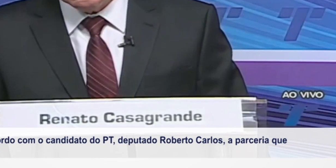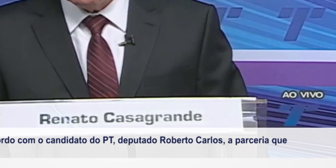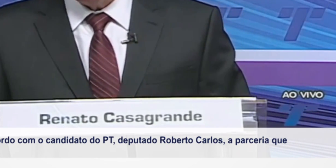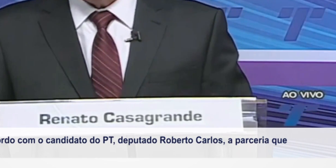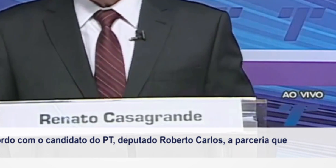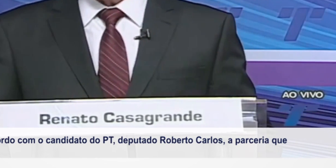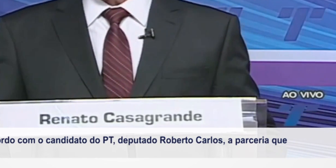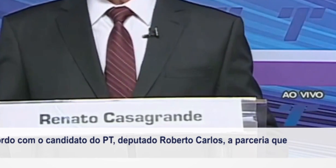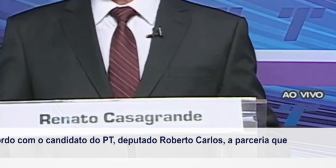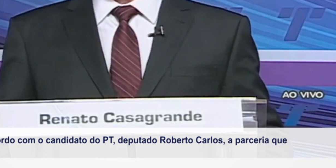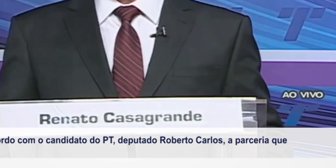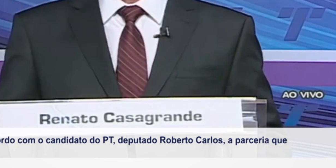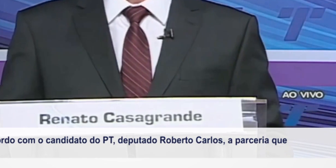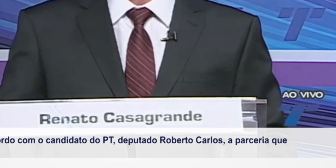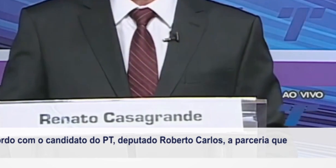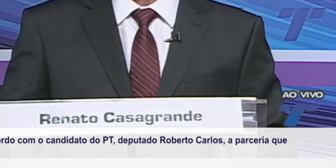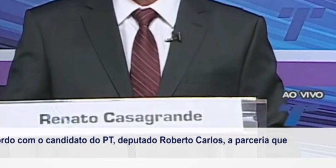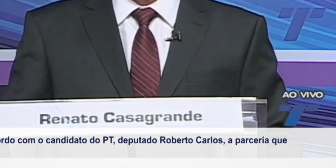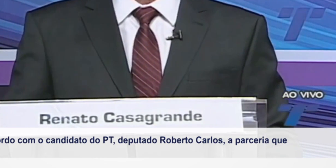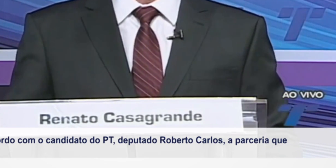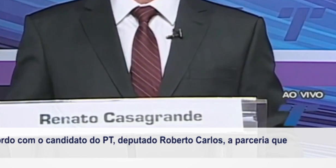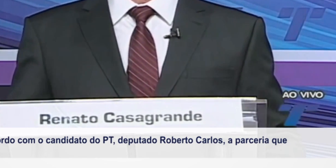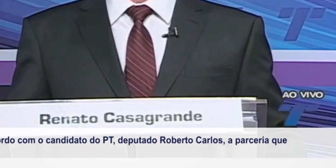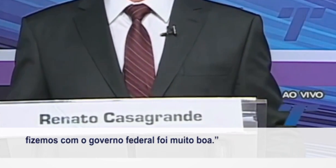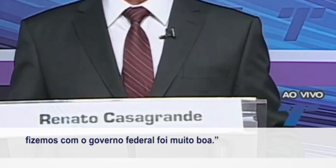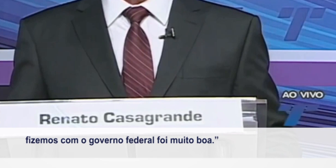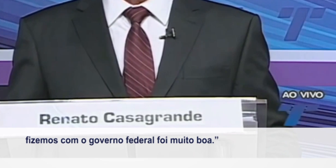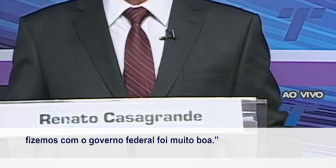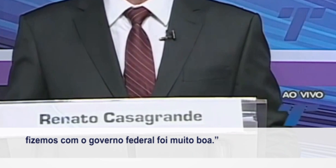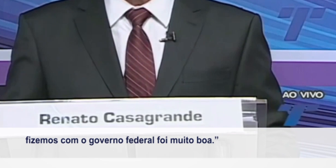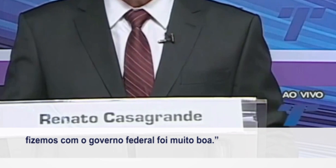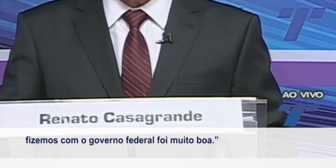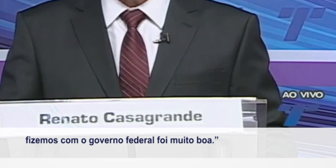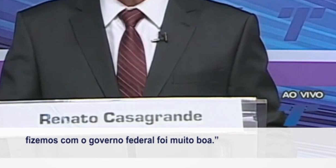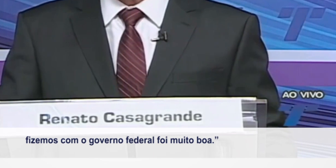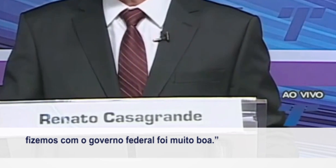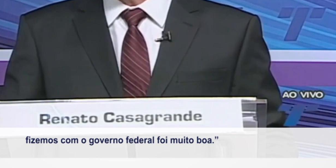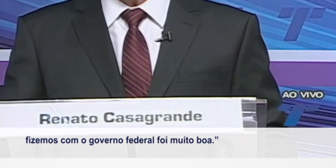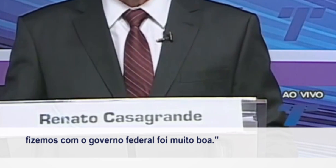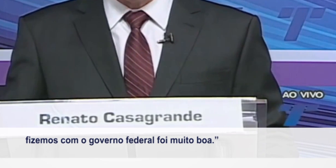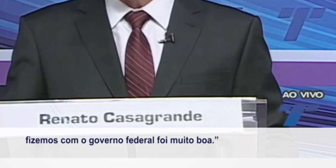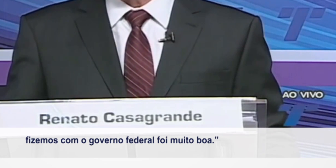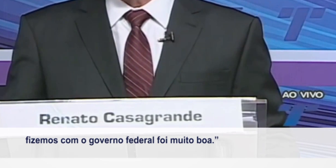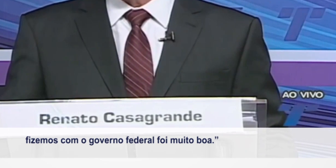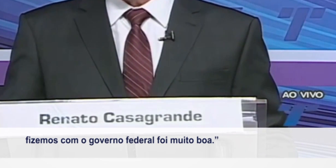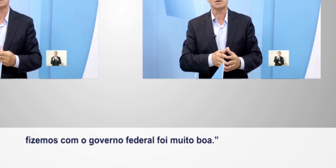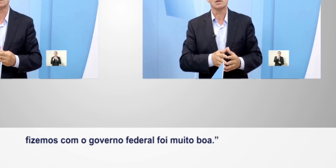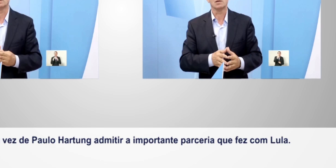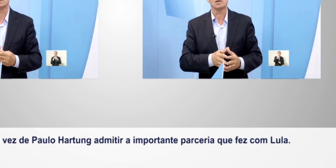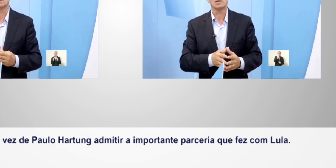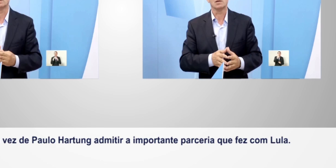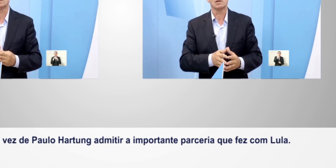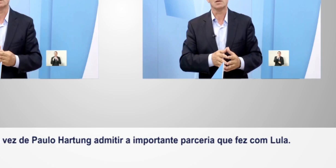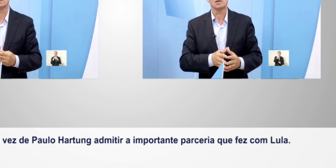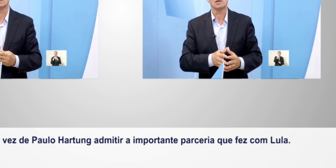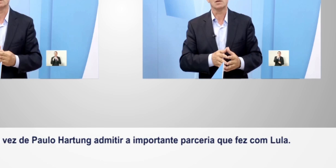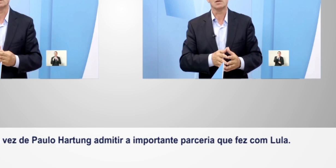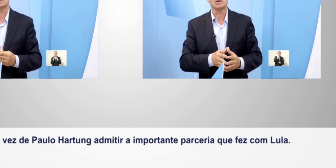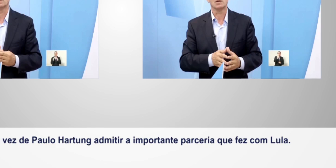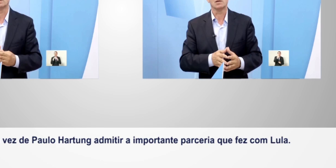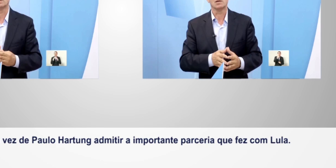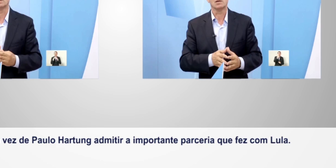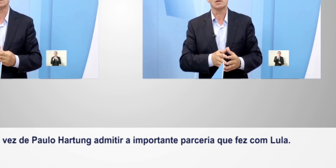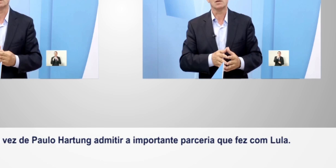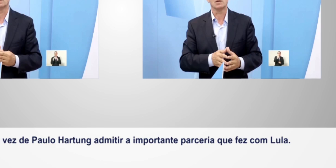PT, deputado Roberto Carlos. A parceria que nós fizemos com o governo federal foi muito boa. Depois é a vez de